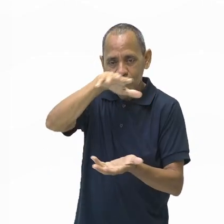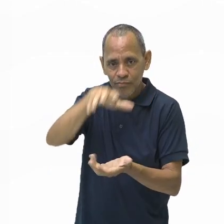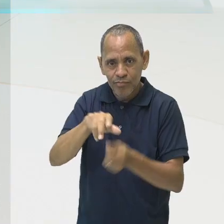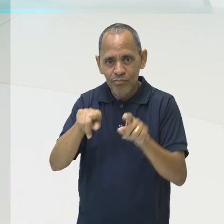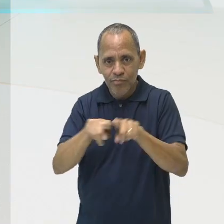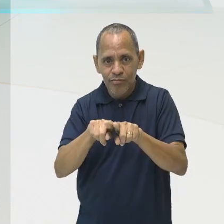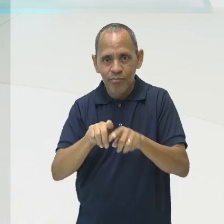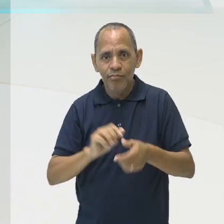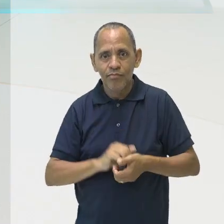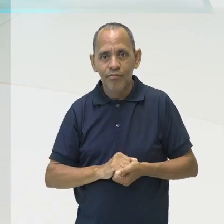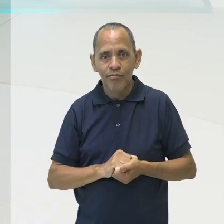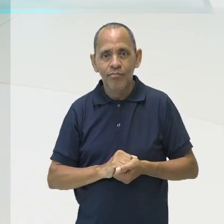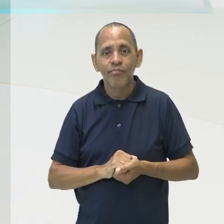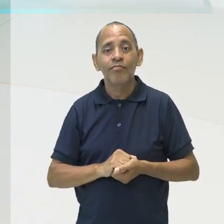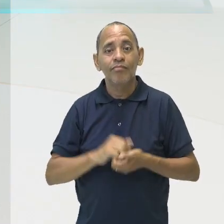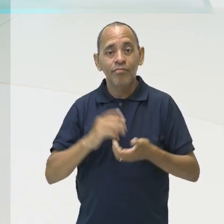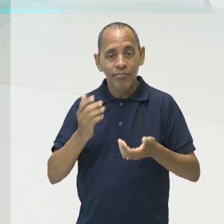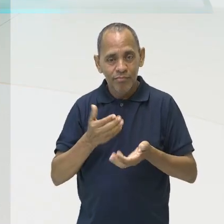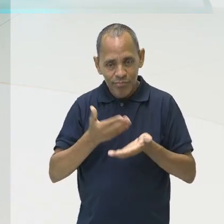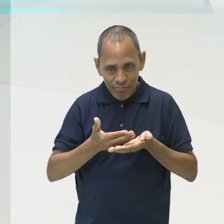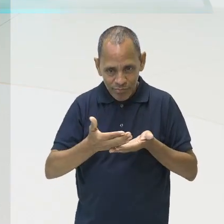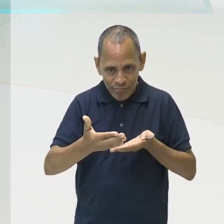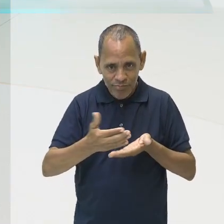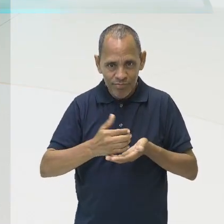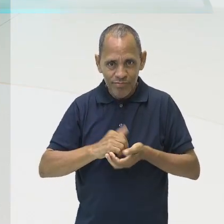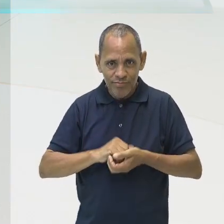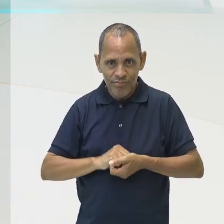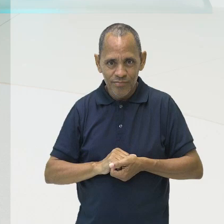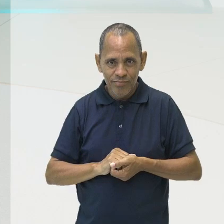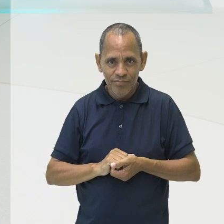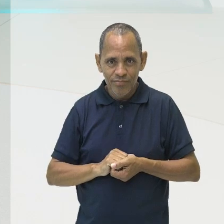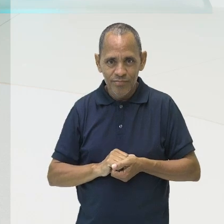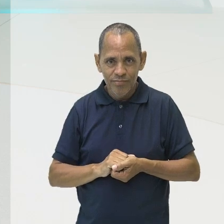global. Muito bem, então vamos para a nossa aula.